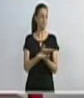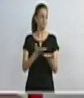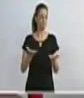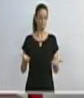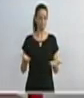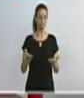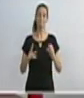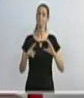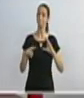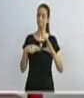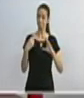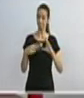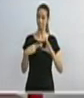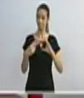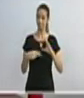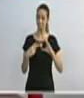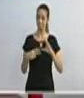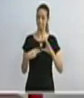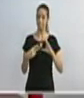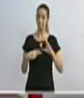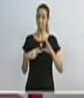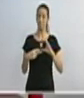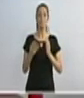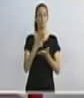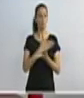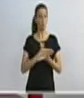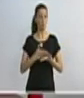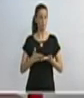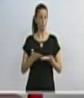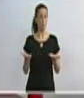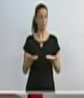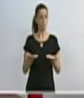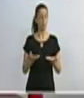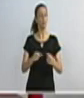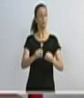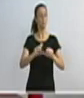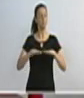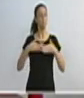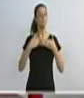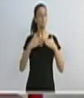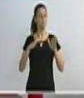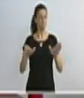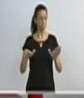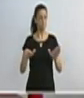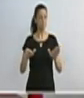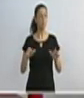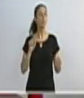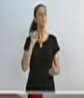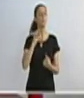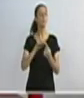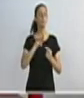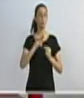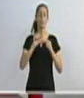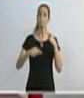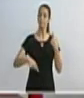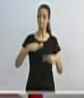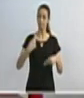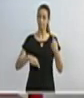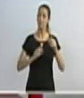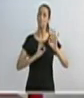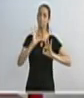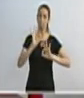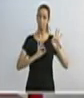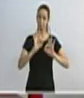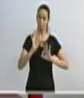A Câmara Municipal de Blumenau inicia esta audiência pública visando debater sobre a readequação